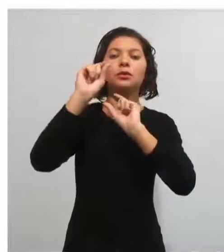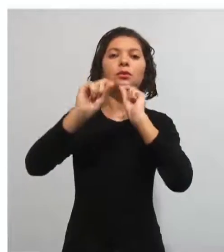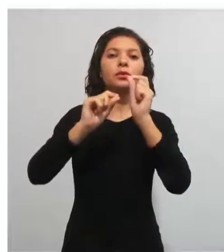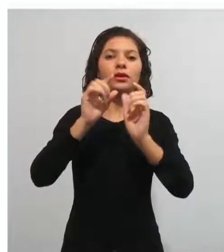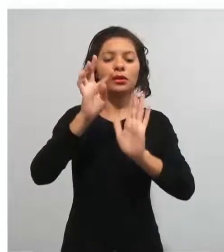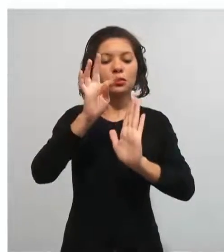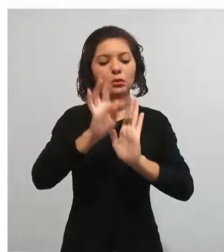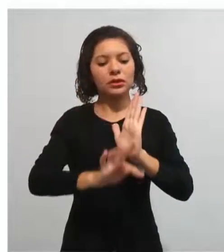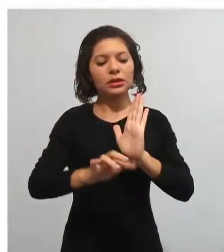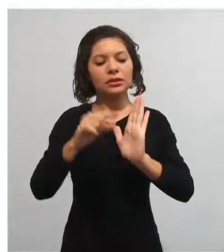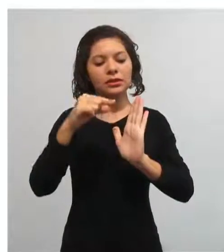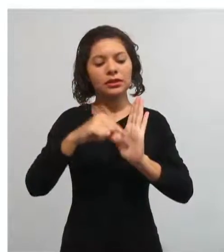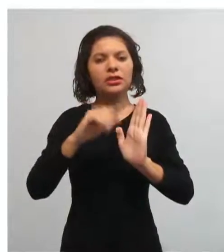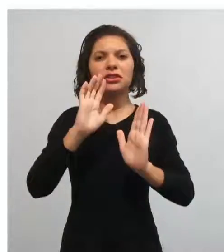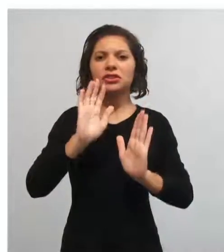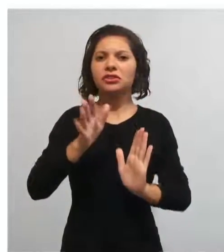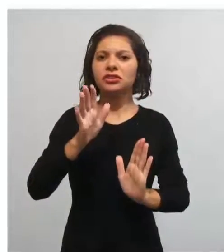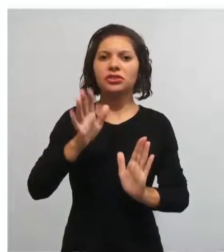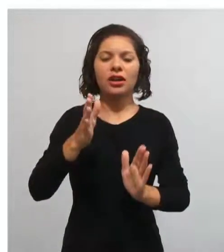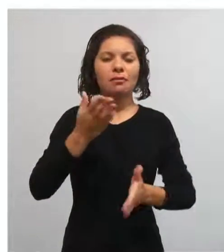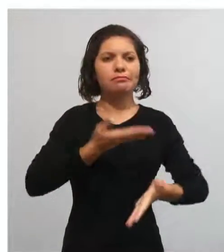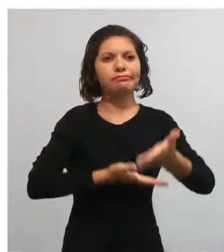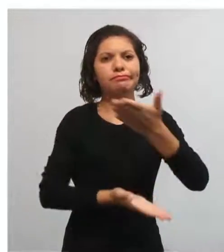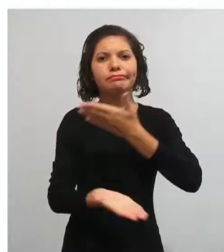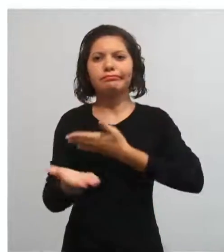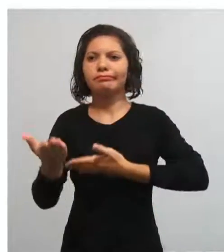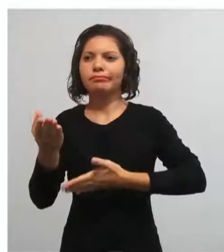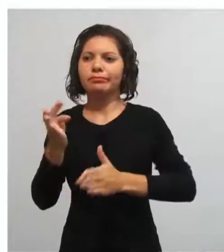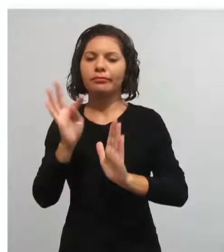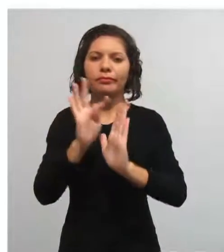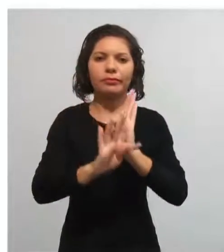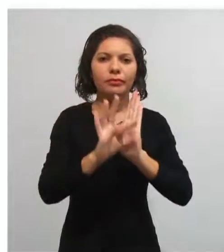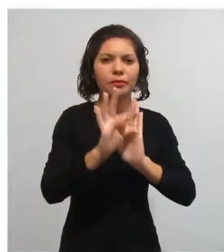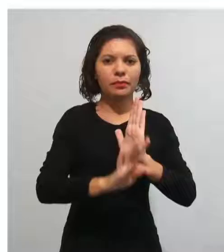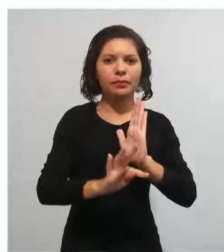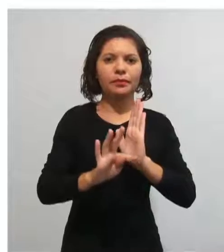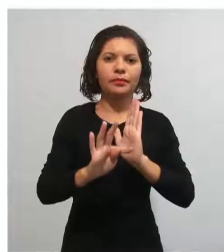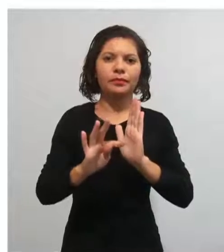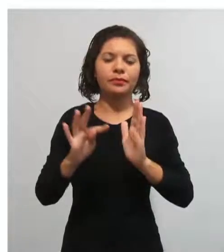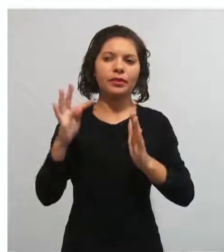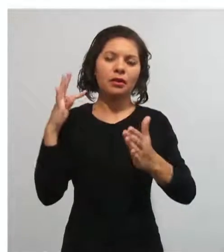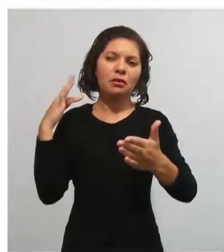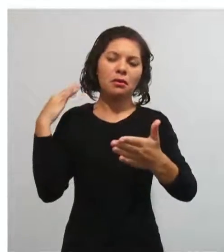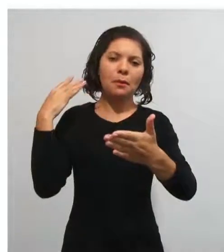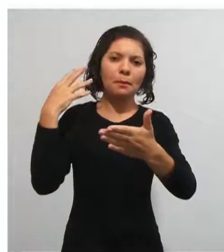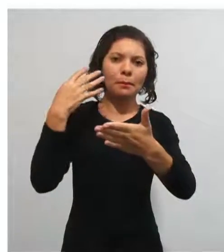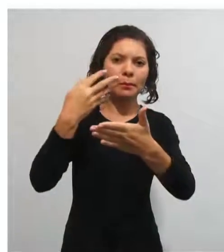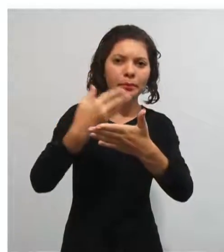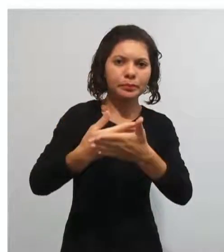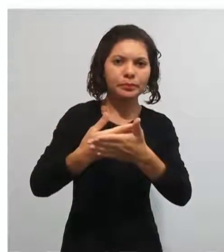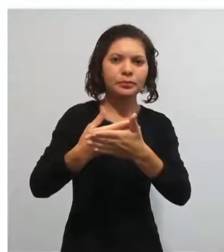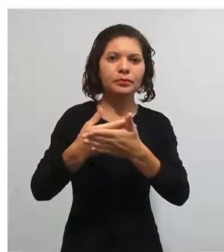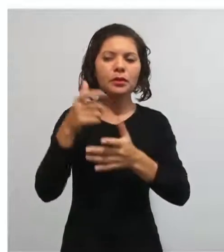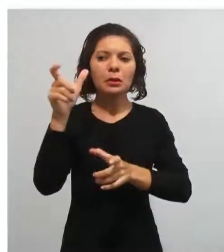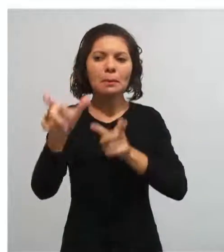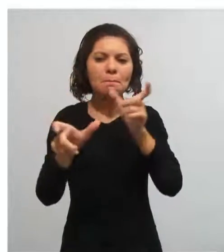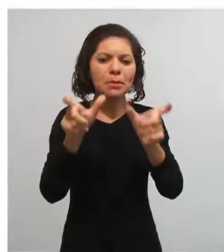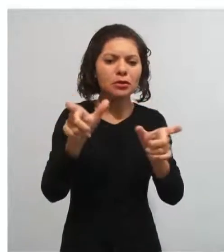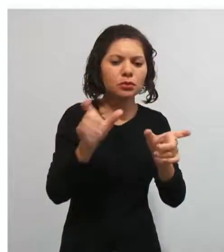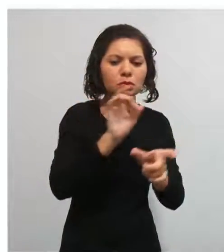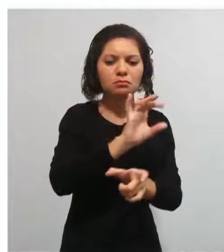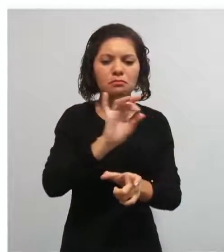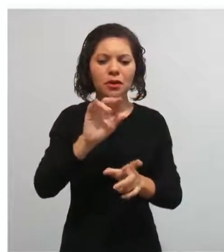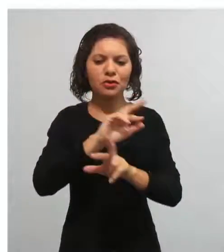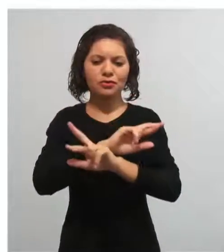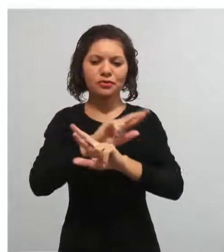já circulou em outro lugar, em um outro momento, sob o olhar de leitores com uma outra história de